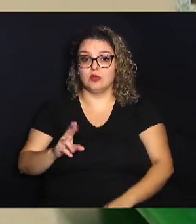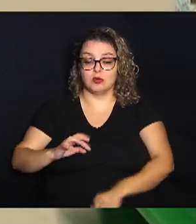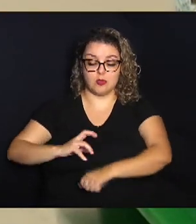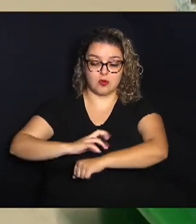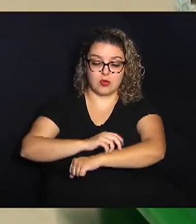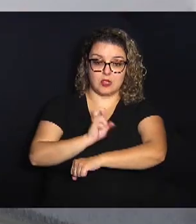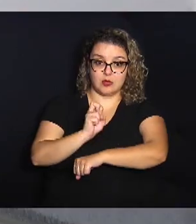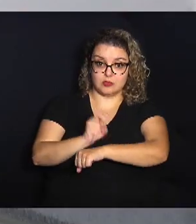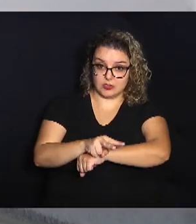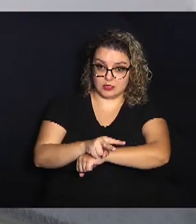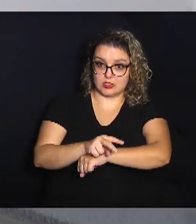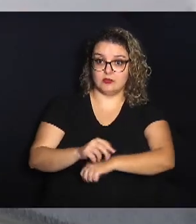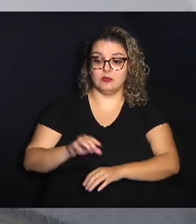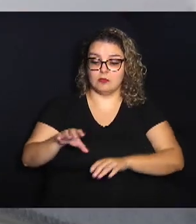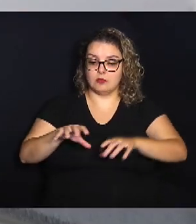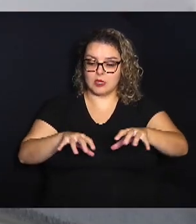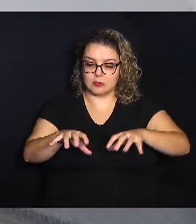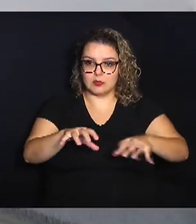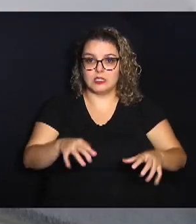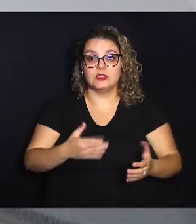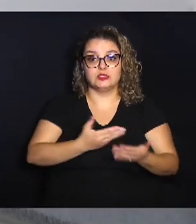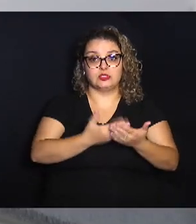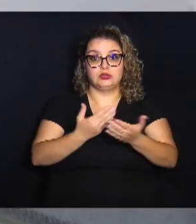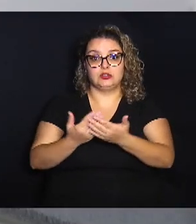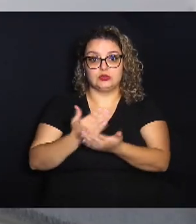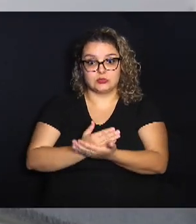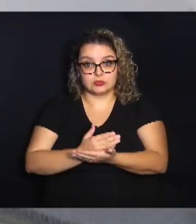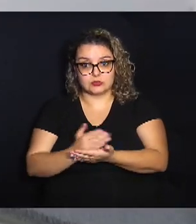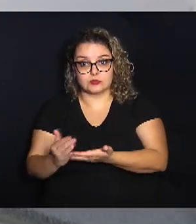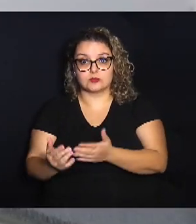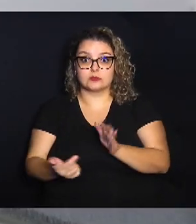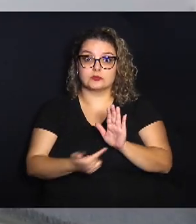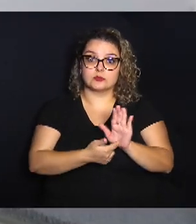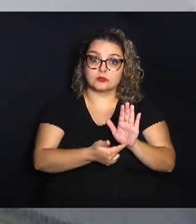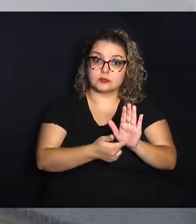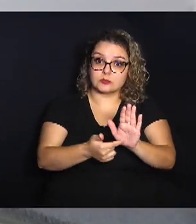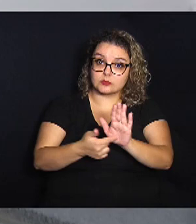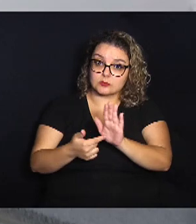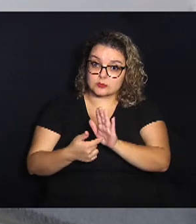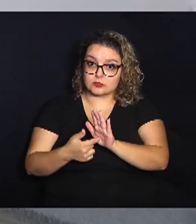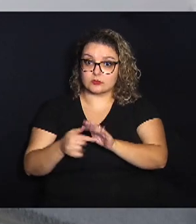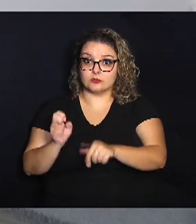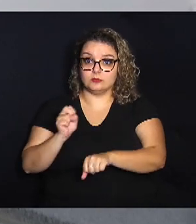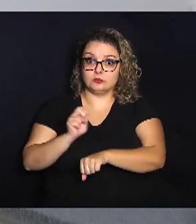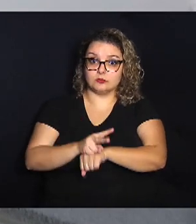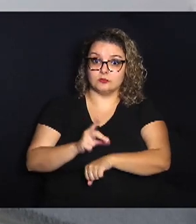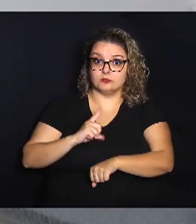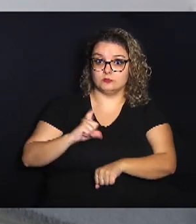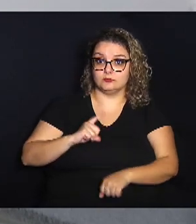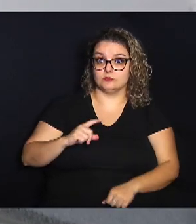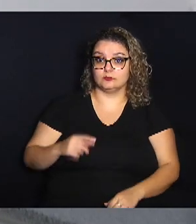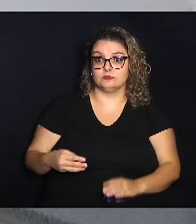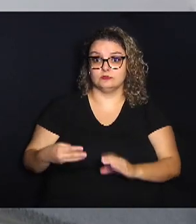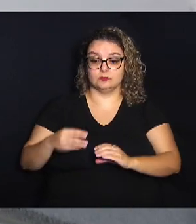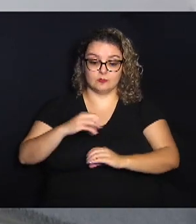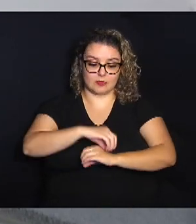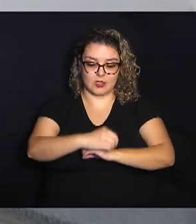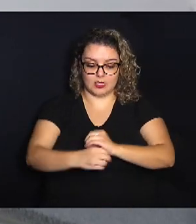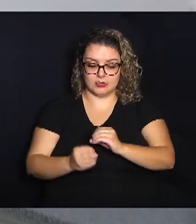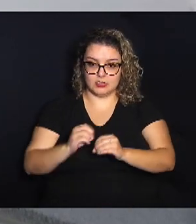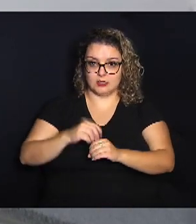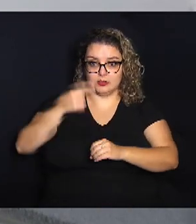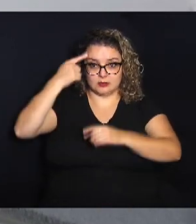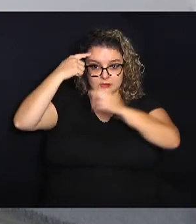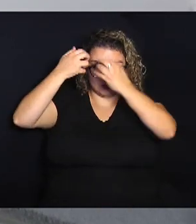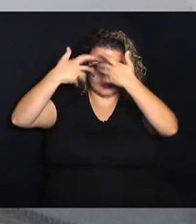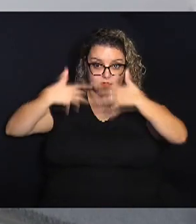foi mapeado. Esses estudos iniciais foram me mostrando que o veneno tinha efeitos em células do sistema nervoso central,